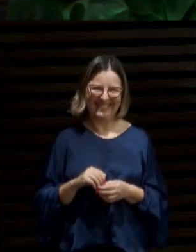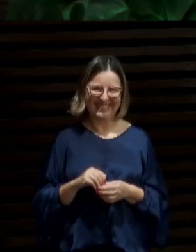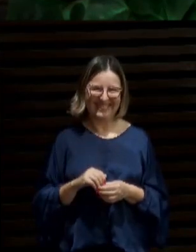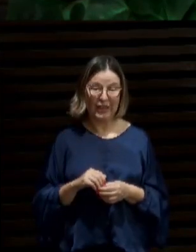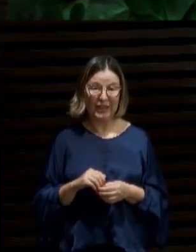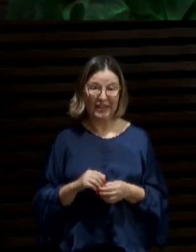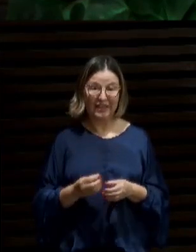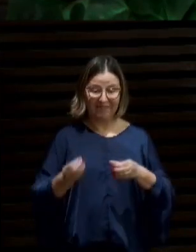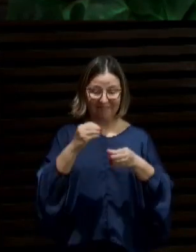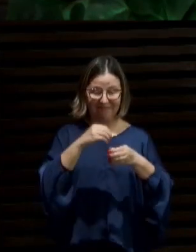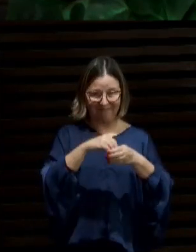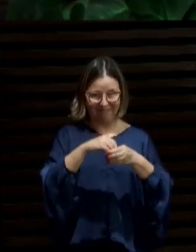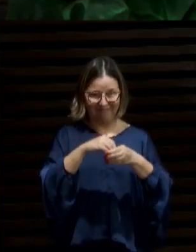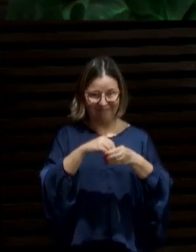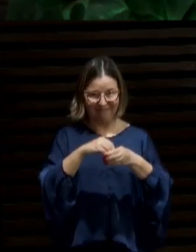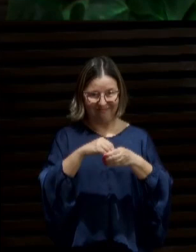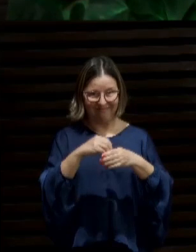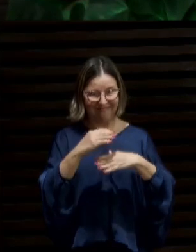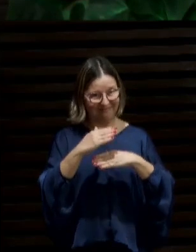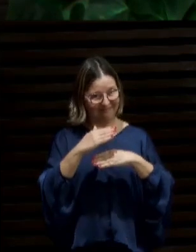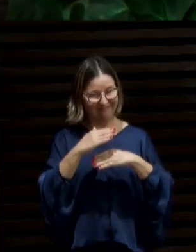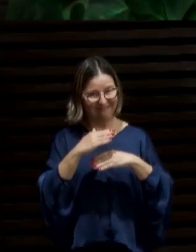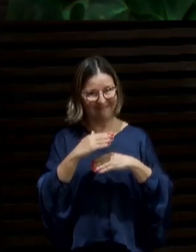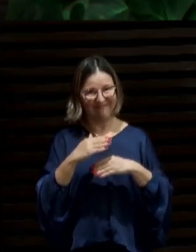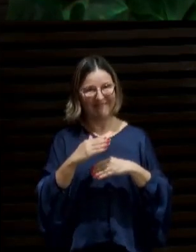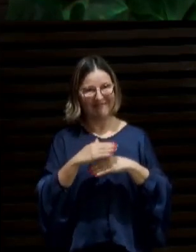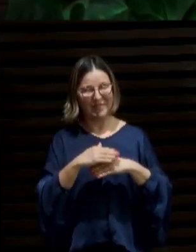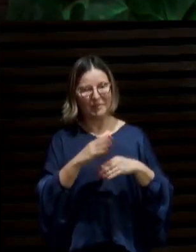caiu sobre Jesus e Ele morreu